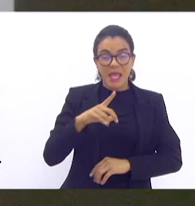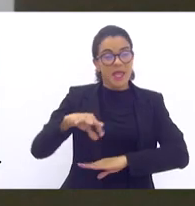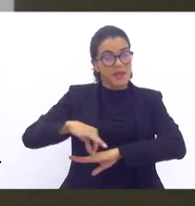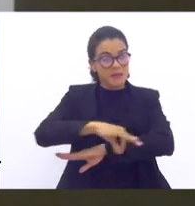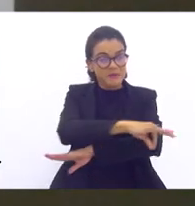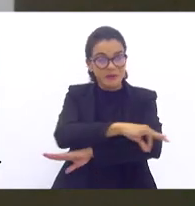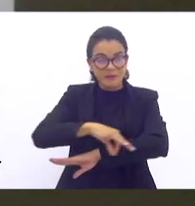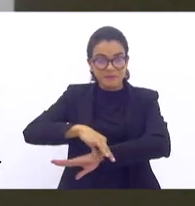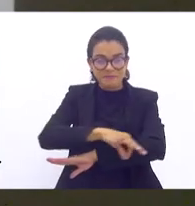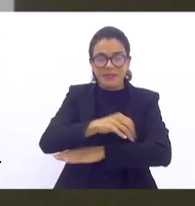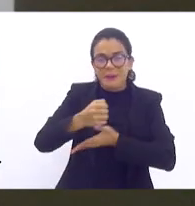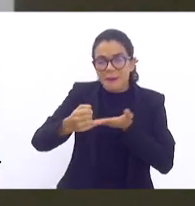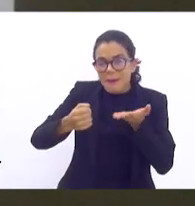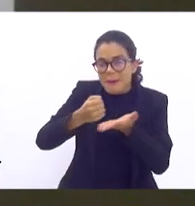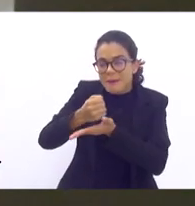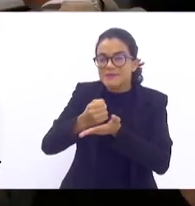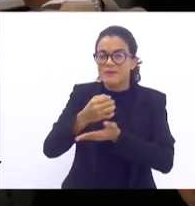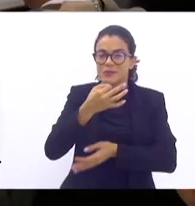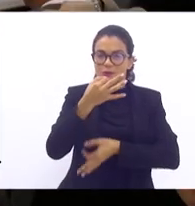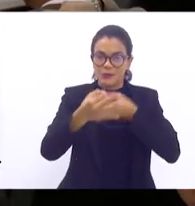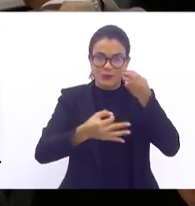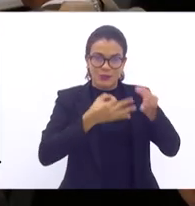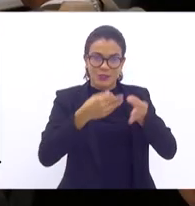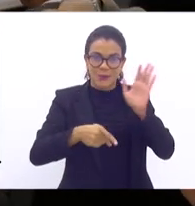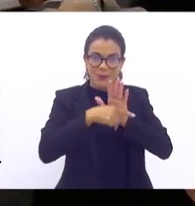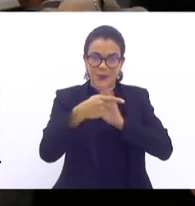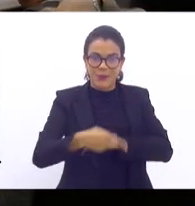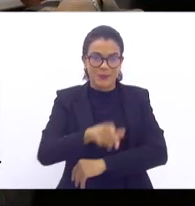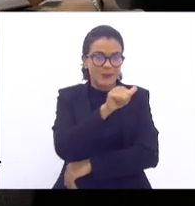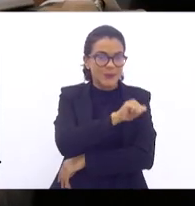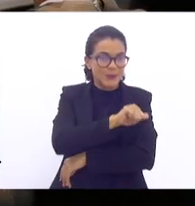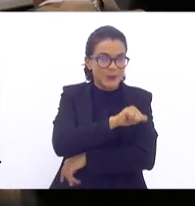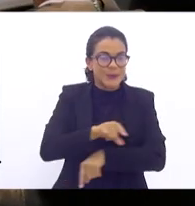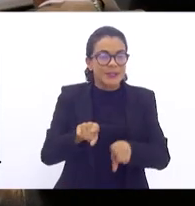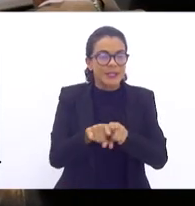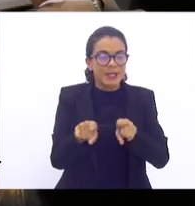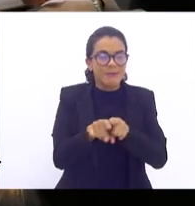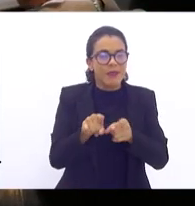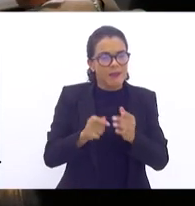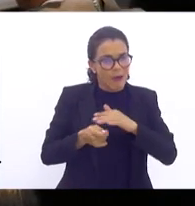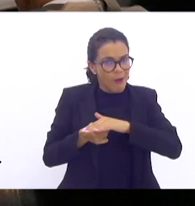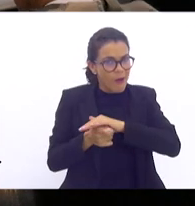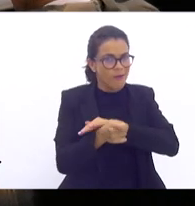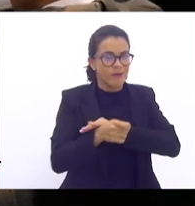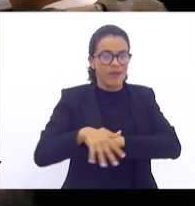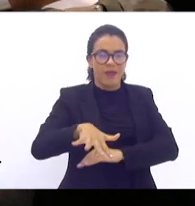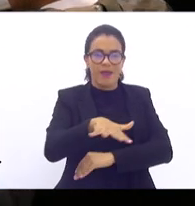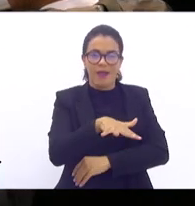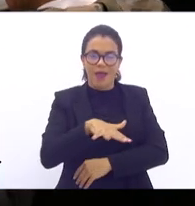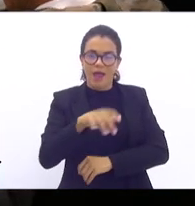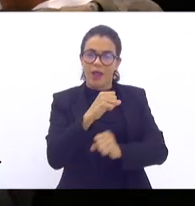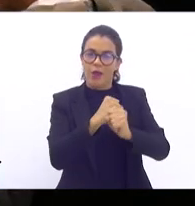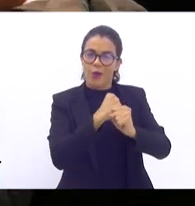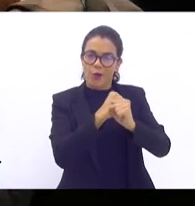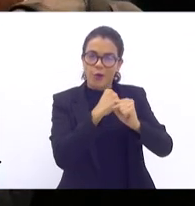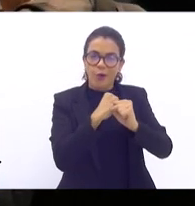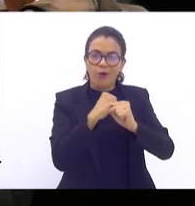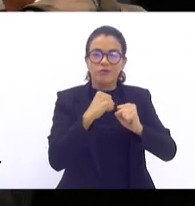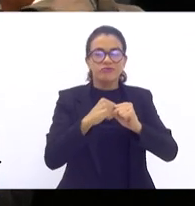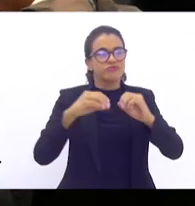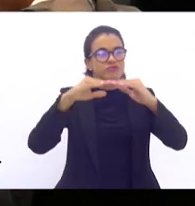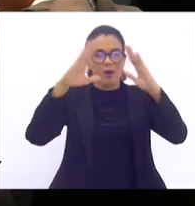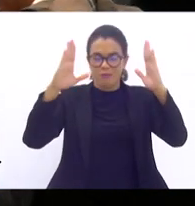básica que foi inclusive uma sugestão daqui de do Rio de Janeiro que é um investimento da área de da construção física de